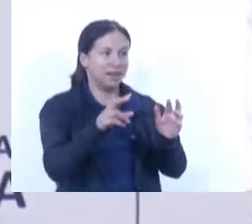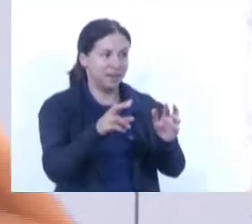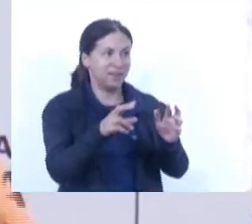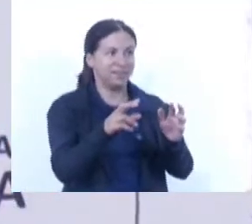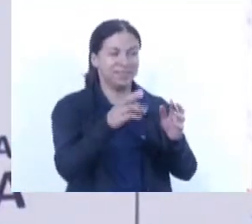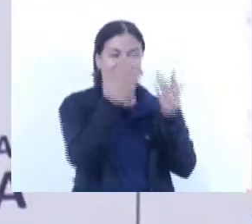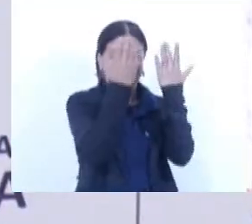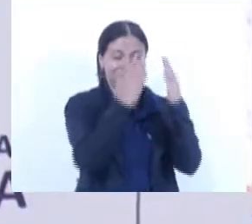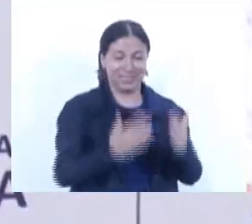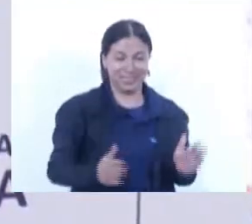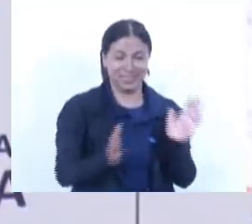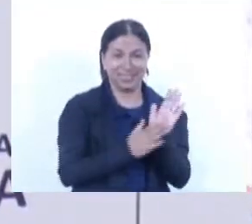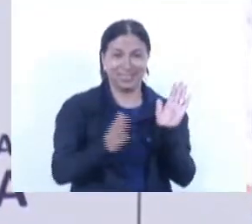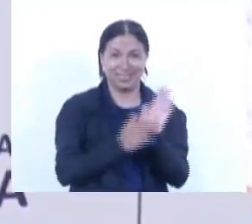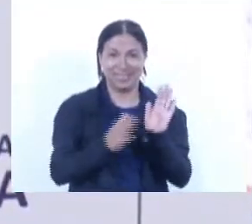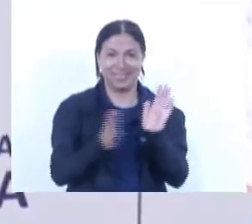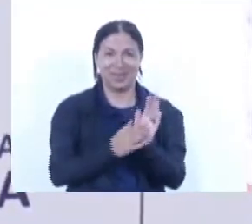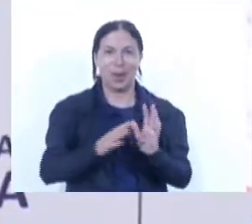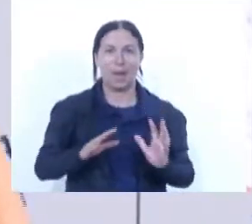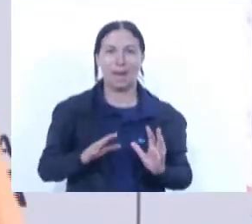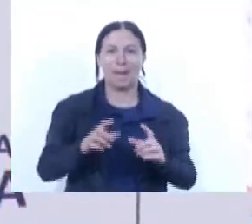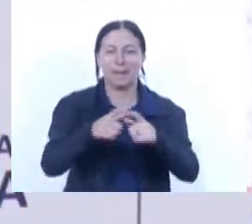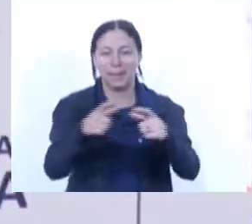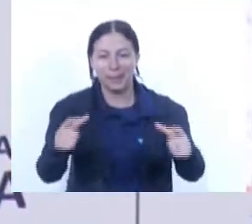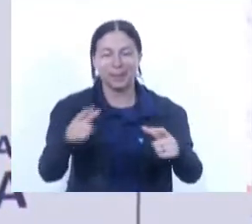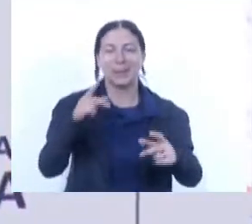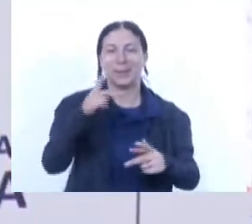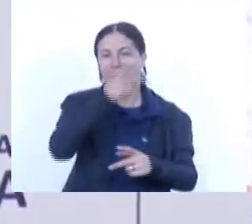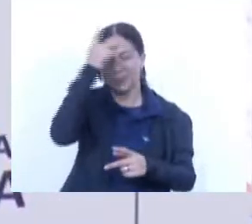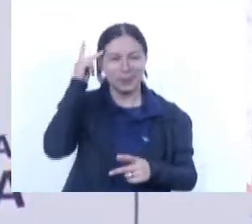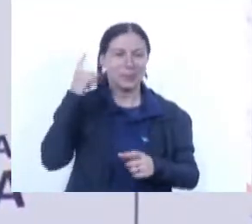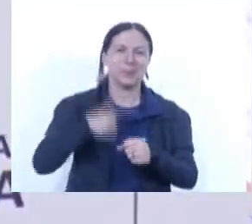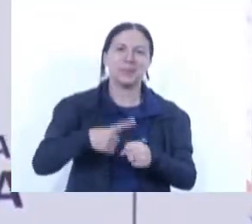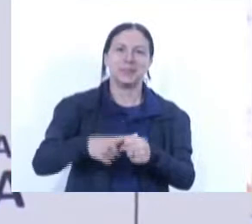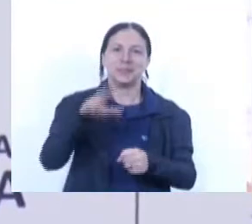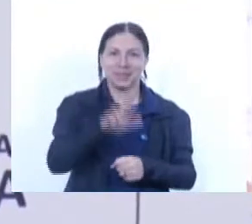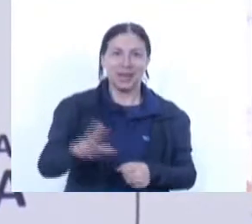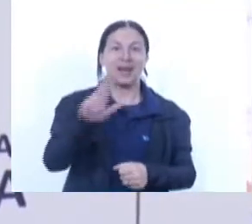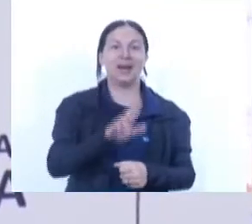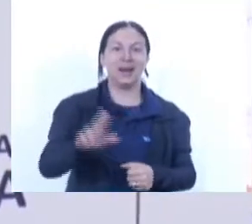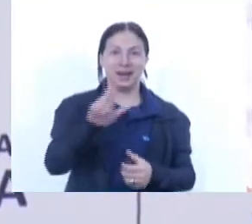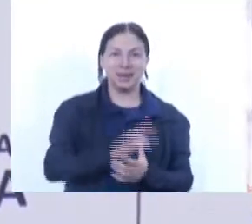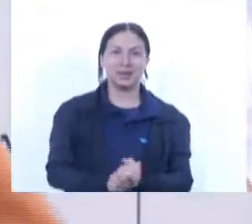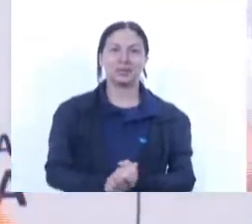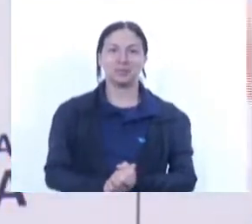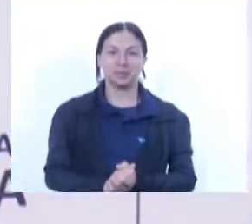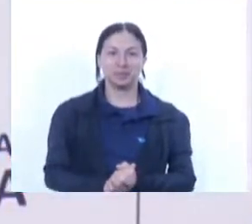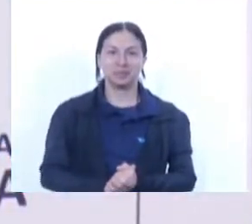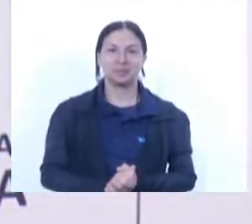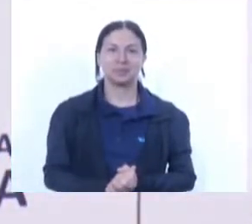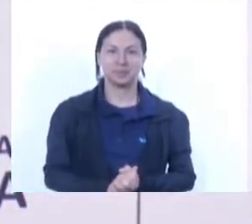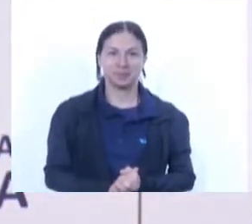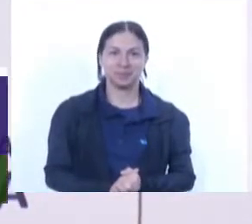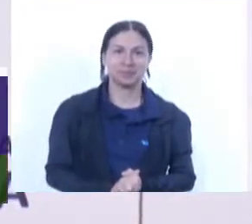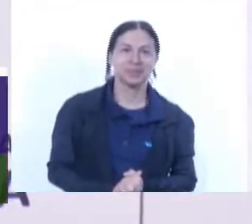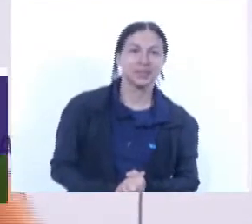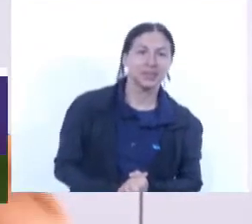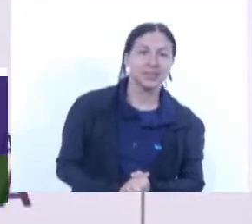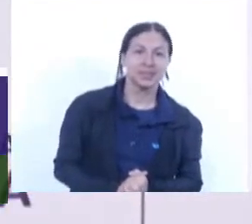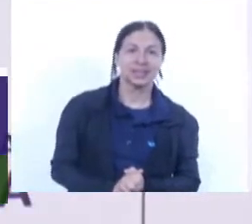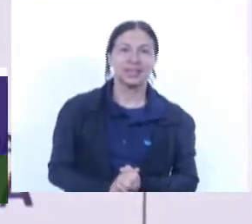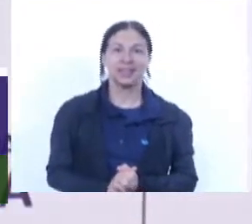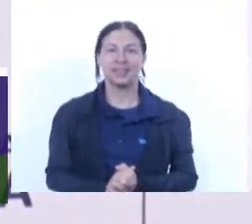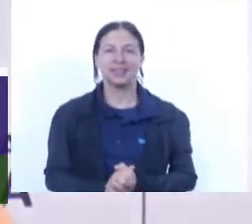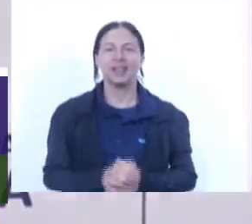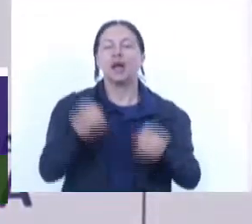que a gente acha que transforma a vida das pessoas na cidade de Uberlândia porque eu estou aqui para servir e se no sirvo no sirvo para nada então é preciso